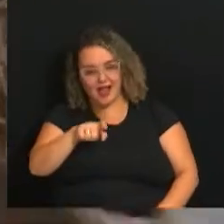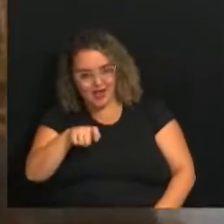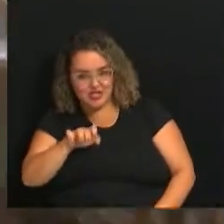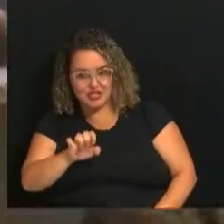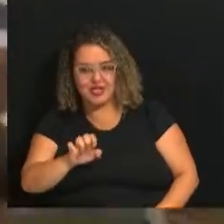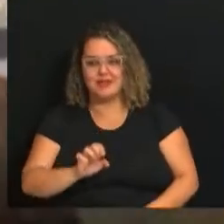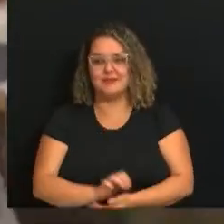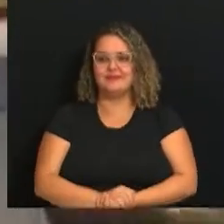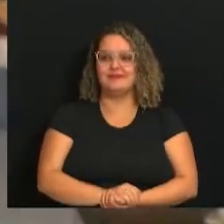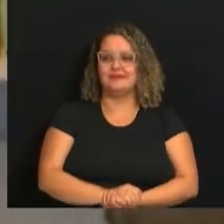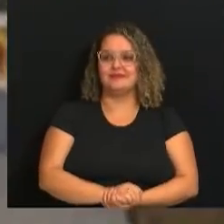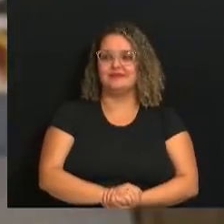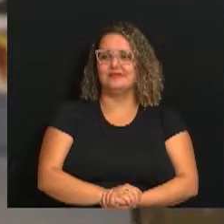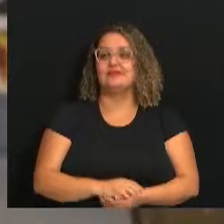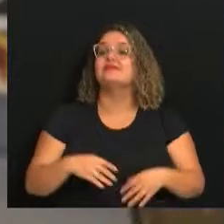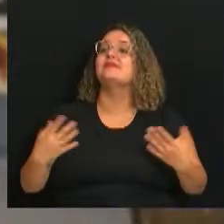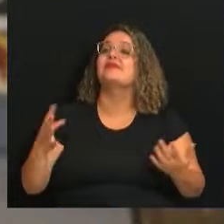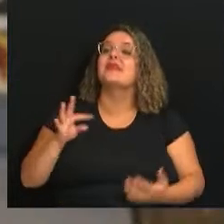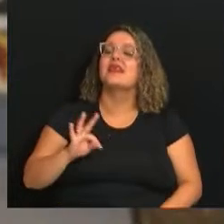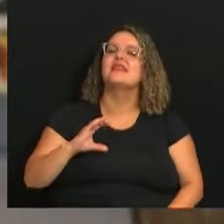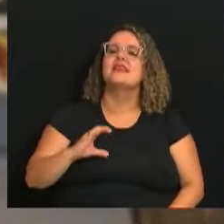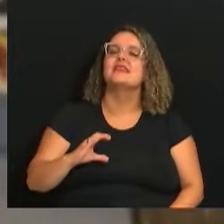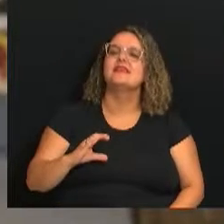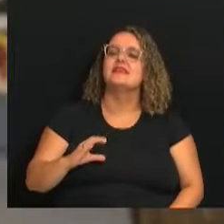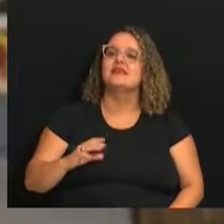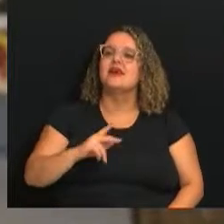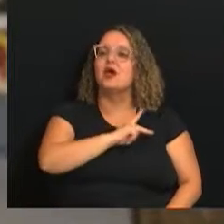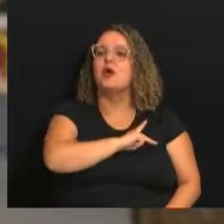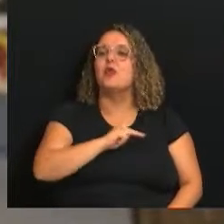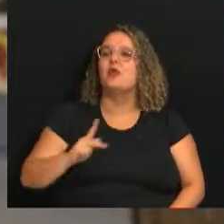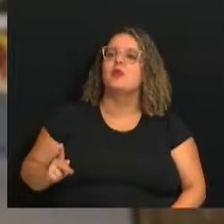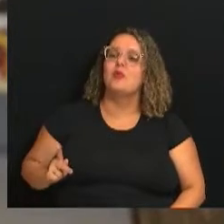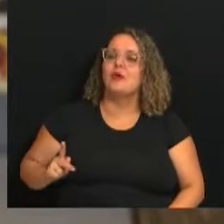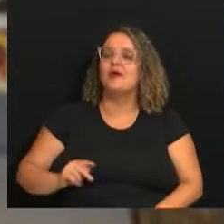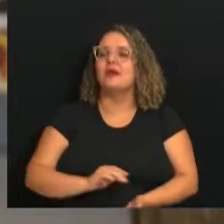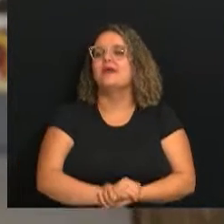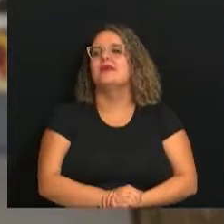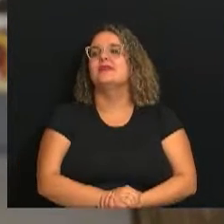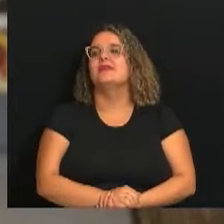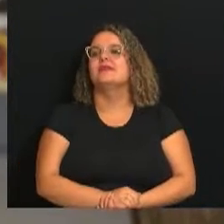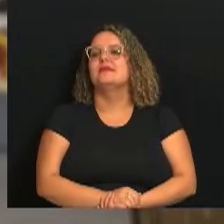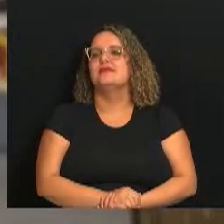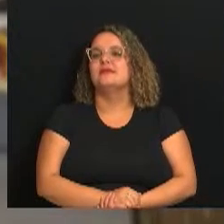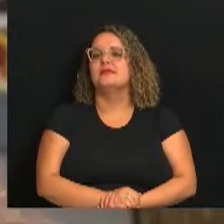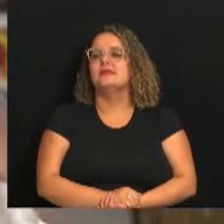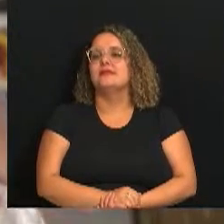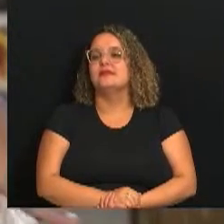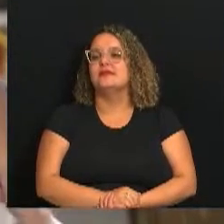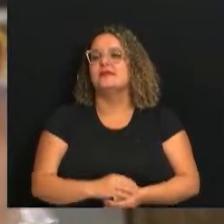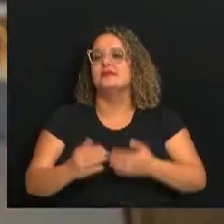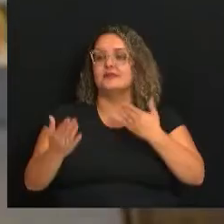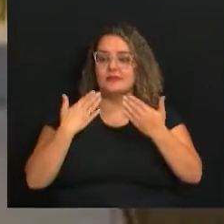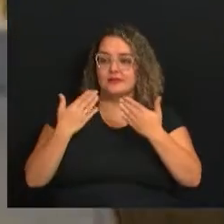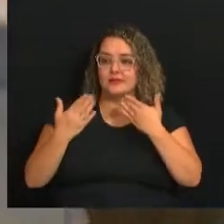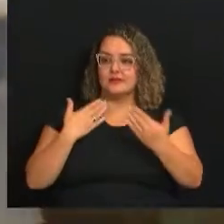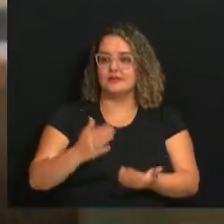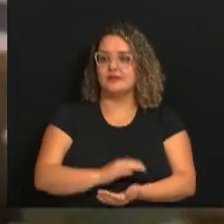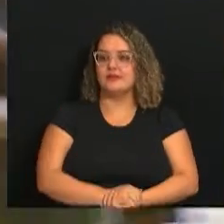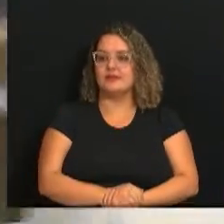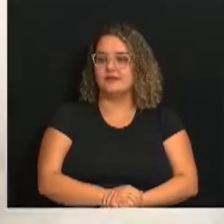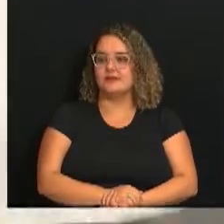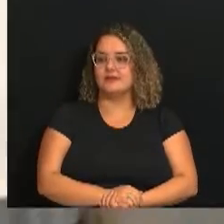de outra abolição, né? Uma abolição completa, na verdade. Essa abolição está totalmente